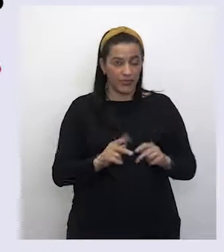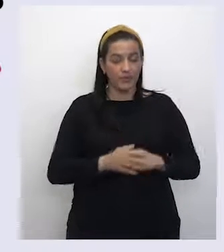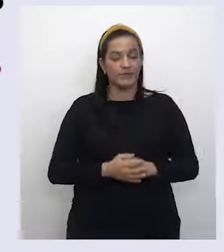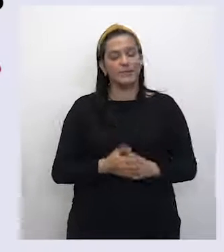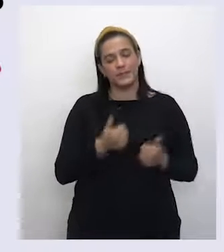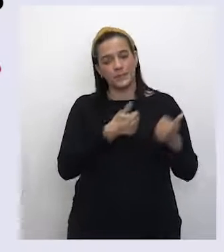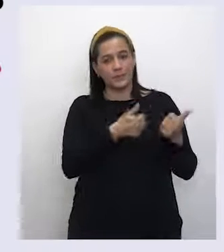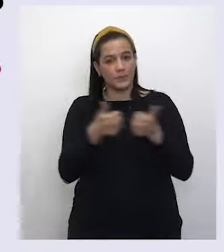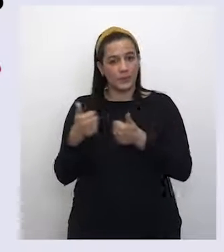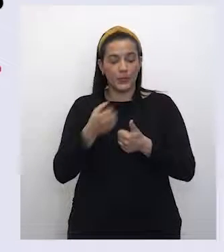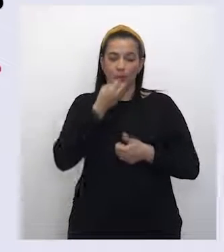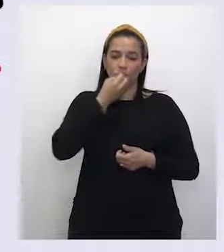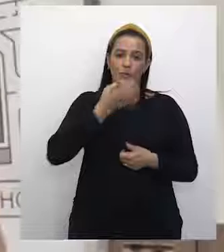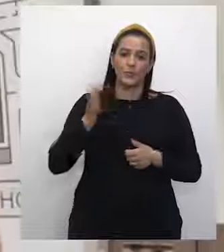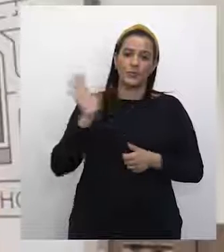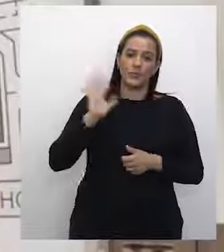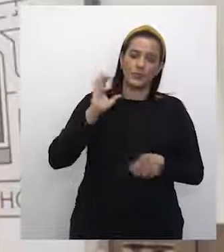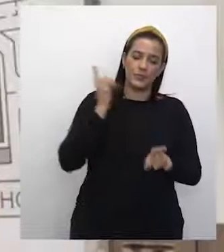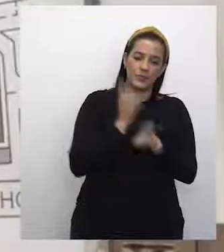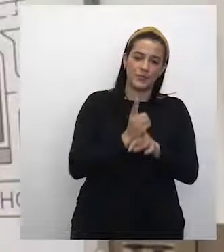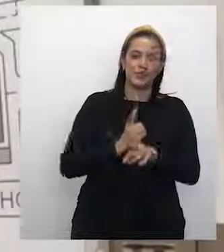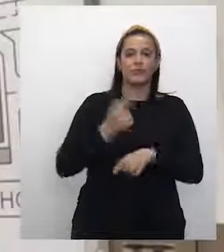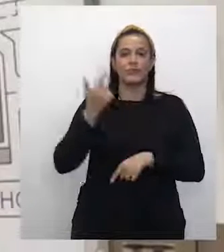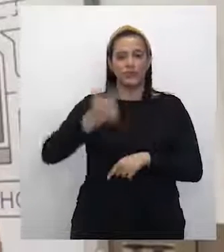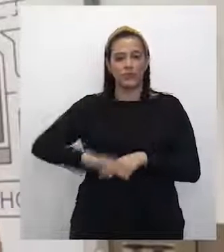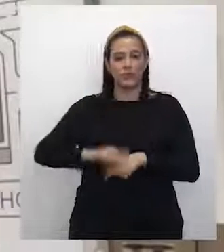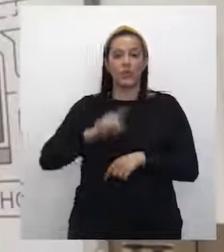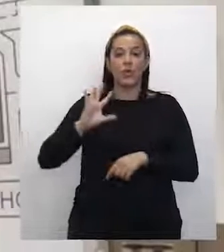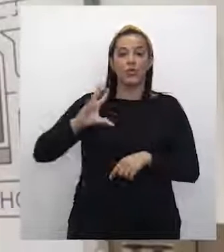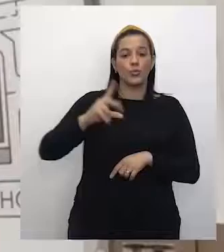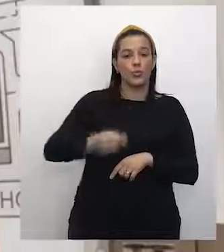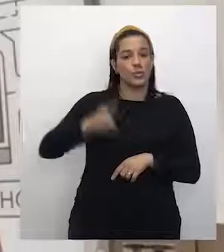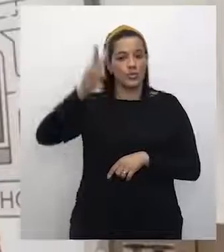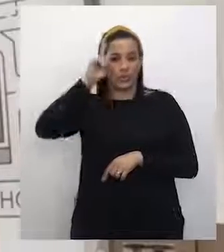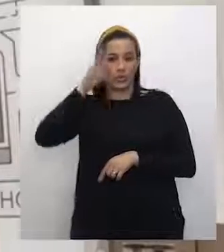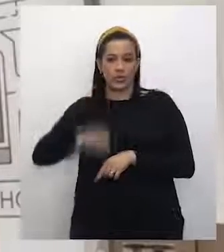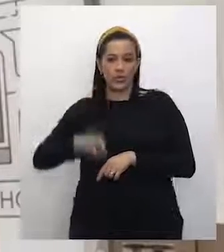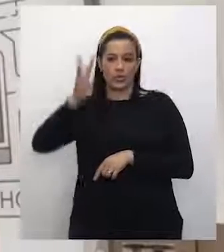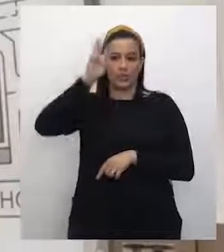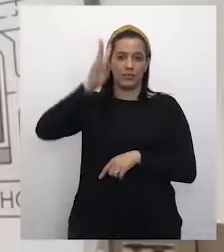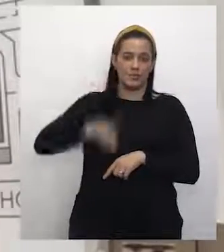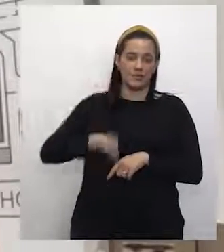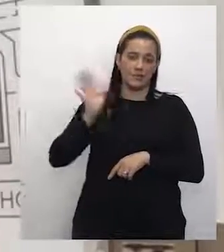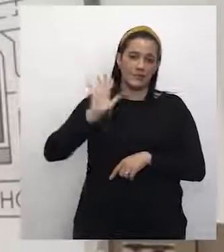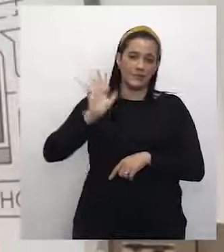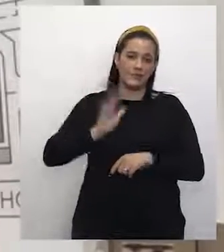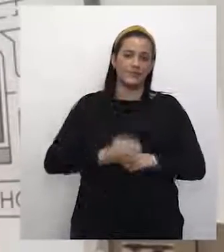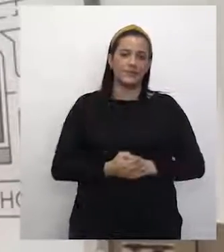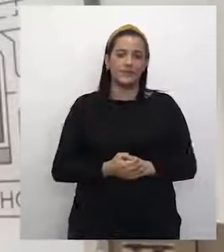Então é isso, pessoal. Tudo de bom e até o próximo Mão na Massa, toda segunda-feira e terça. Não perca. Tchau, tchau.